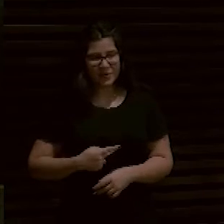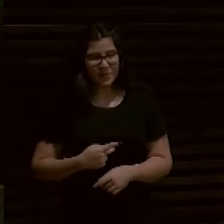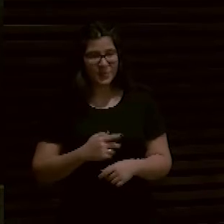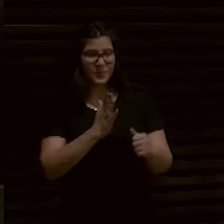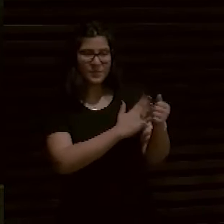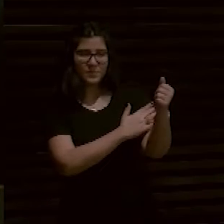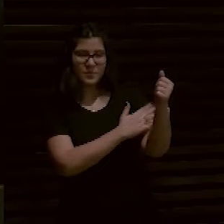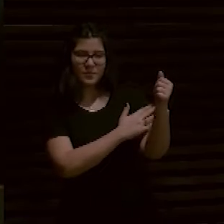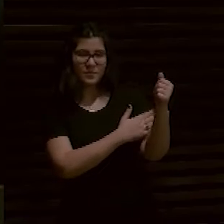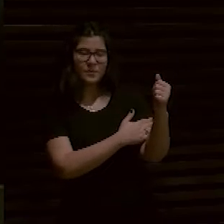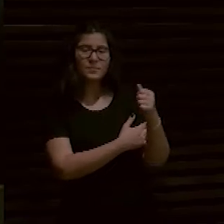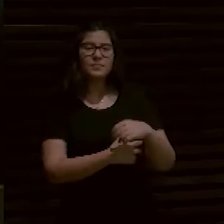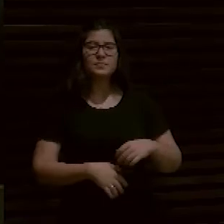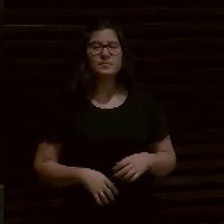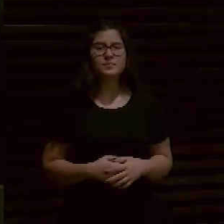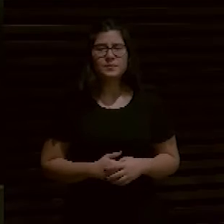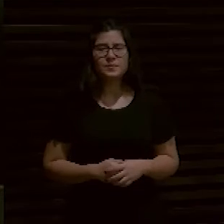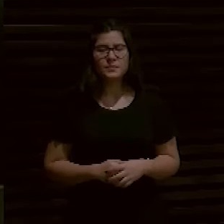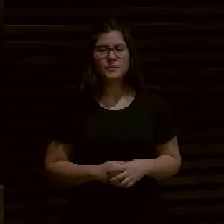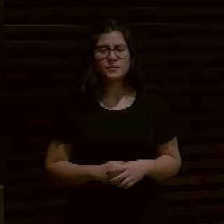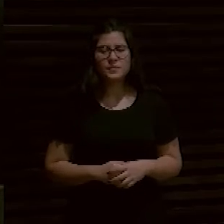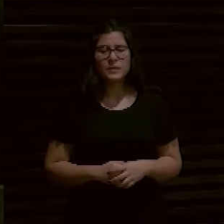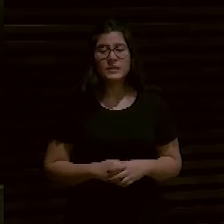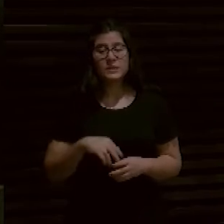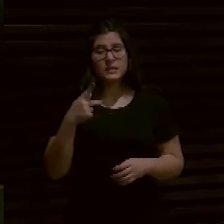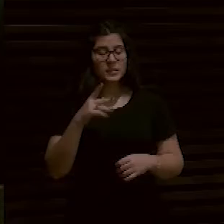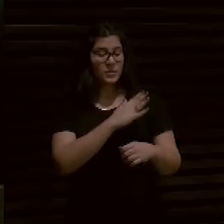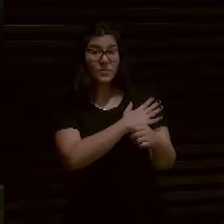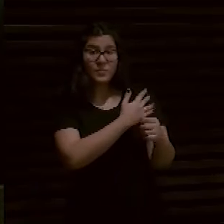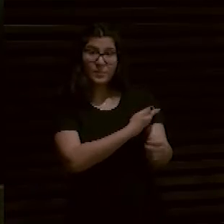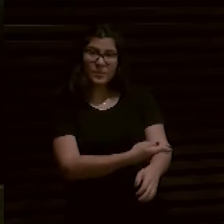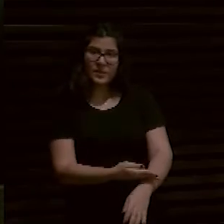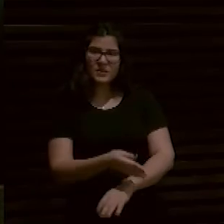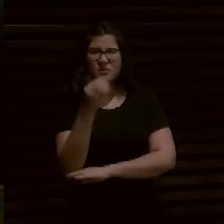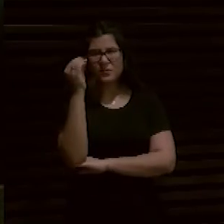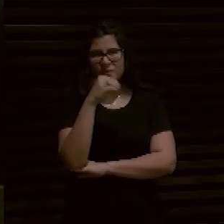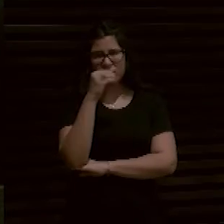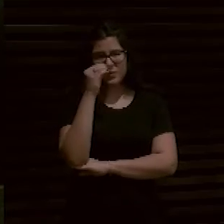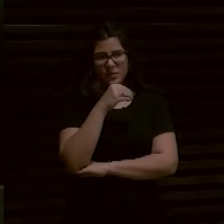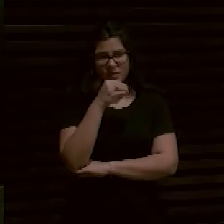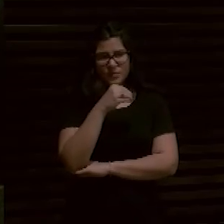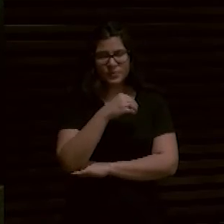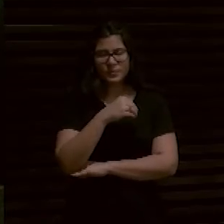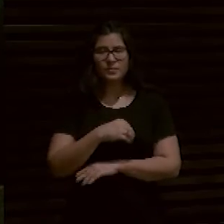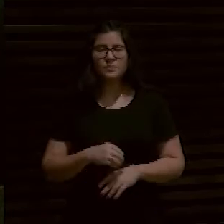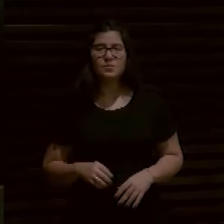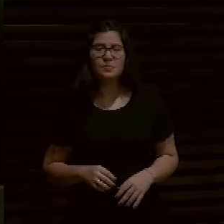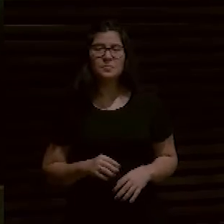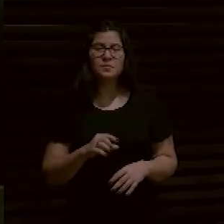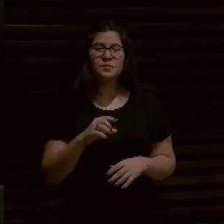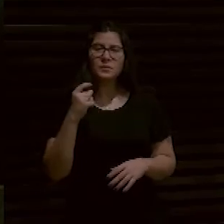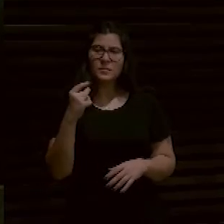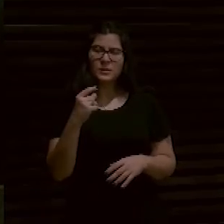braço mortal, no seu braço frágil. E aqui a palavra na carne, quando